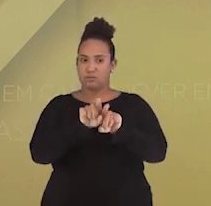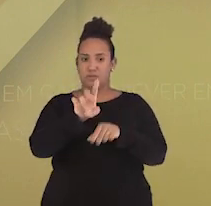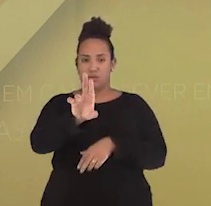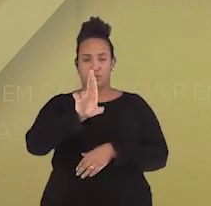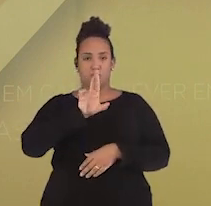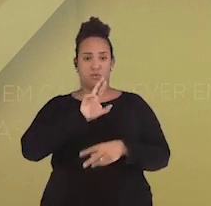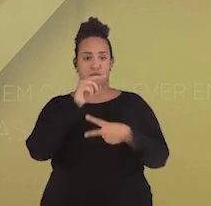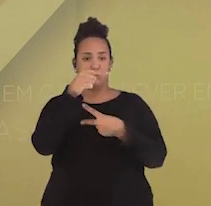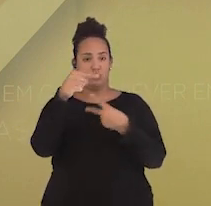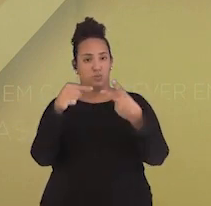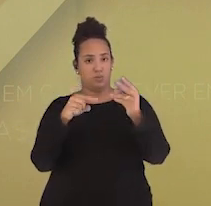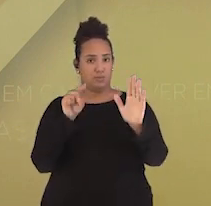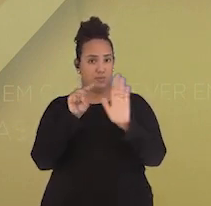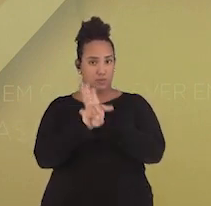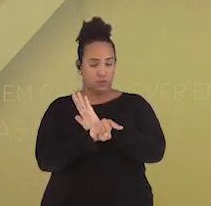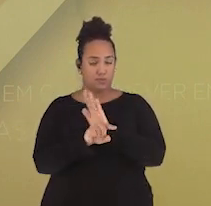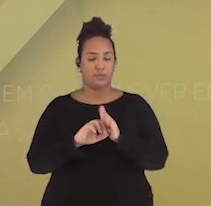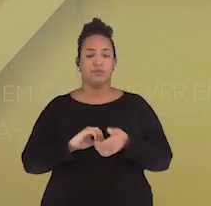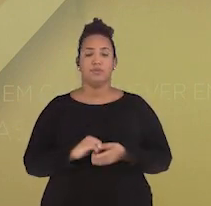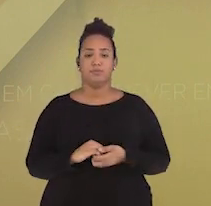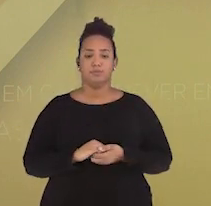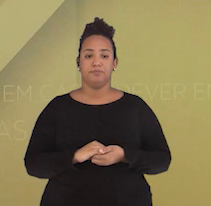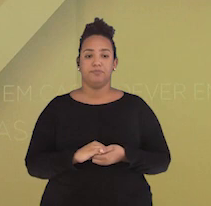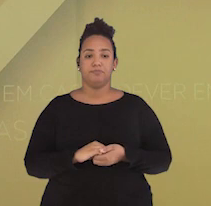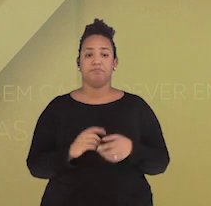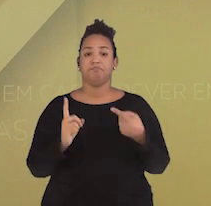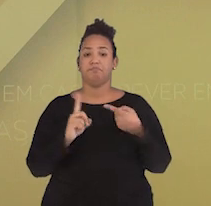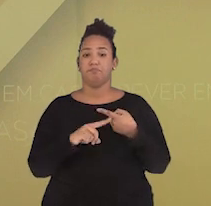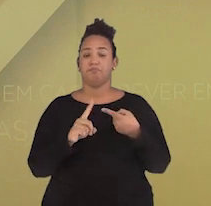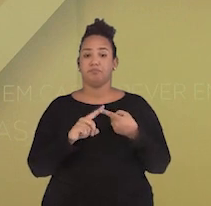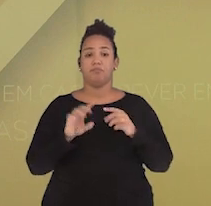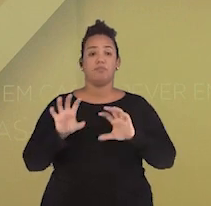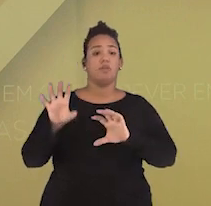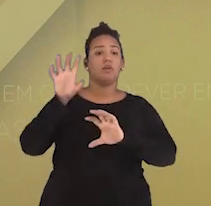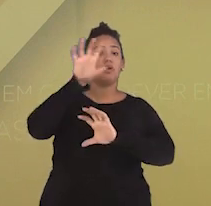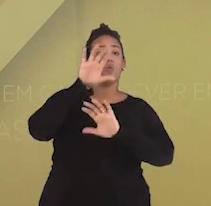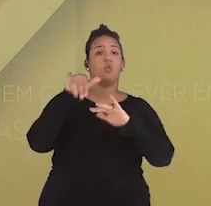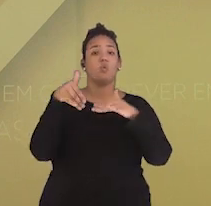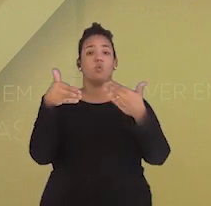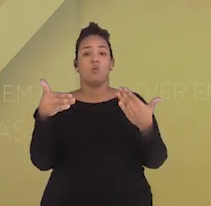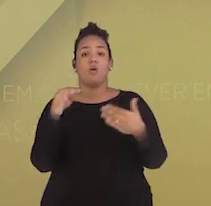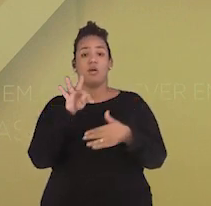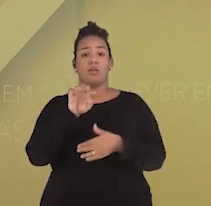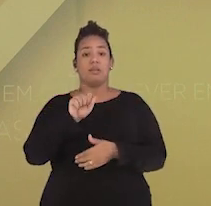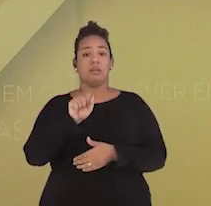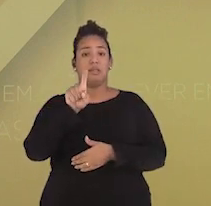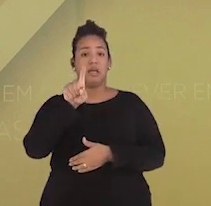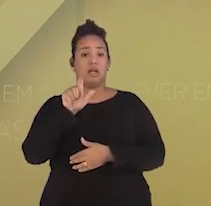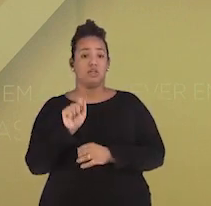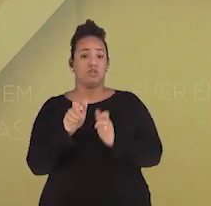duas perguntas. Em que região a taxa de analfabetismo é maior?